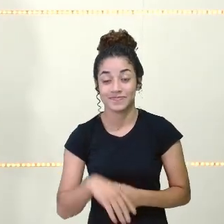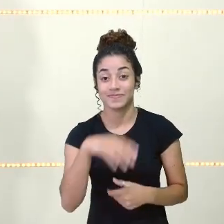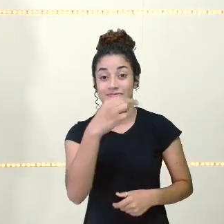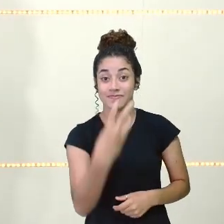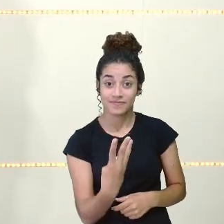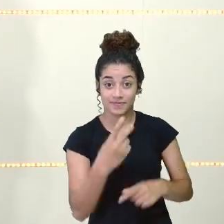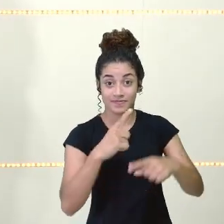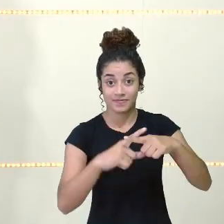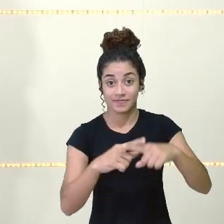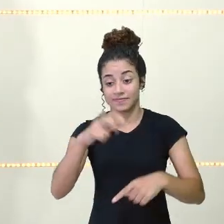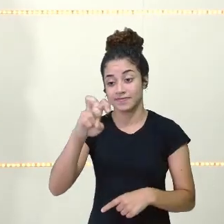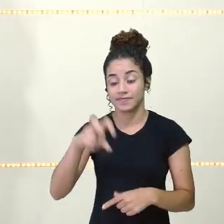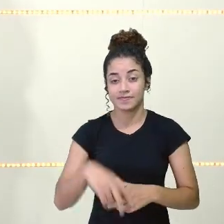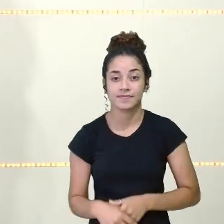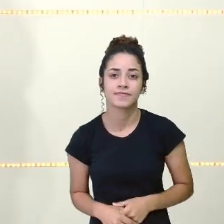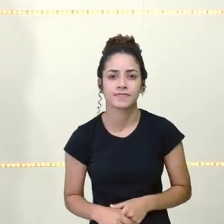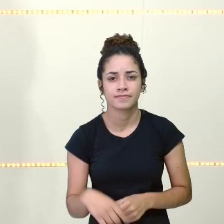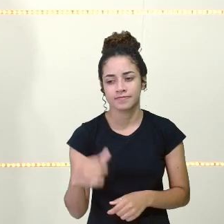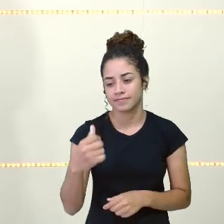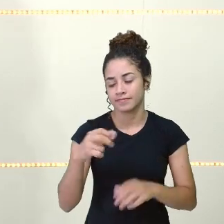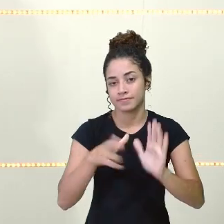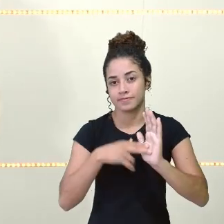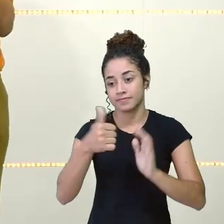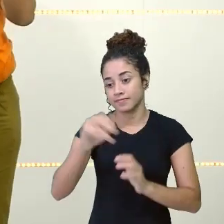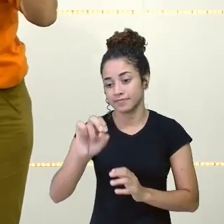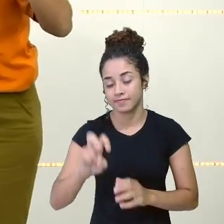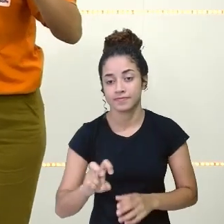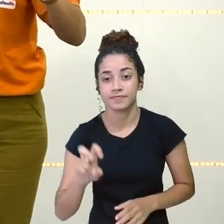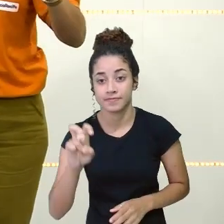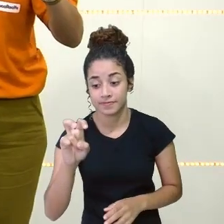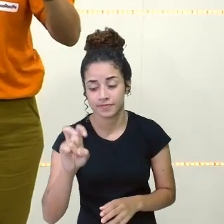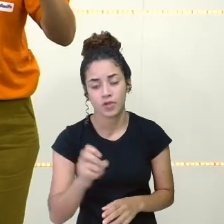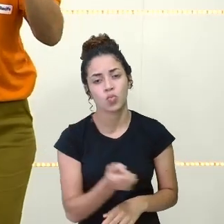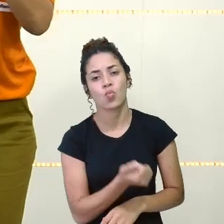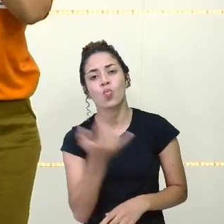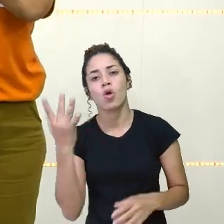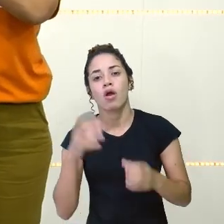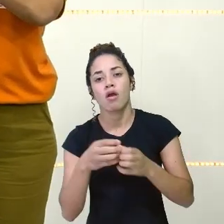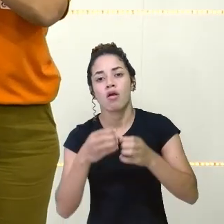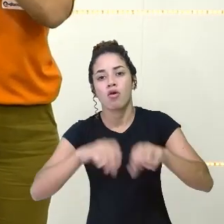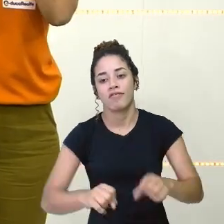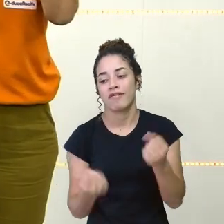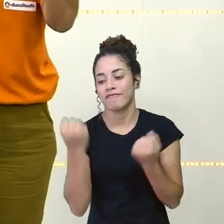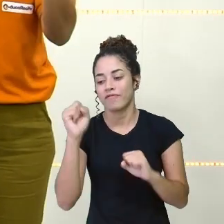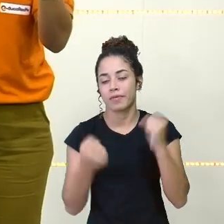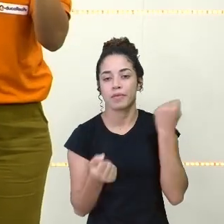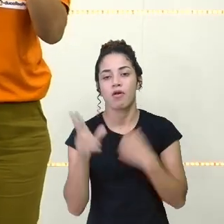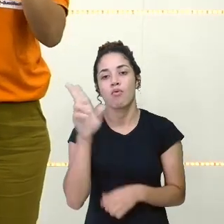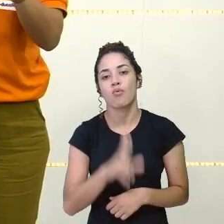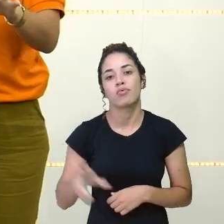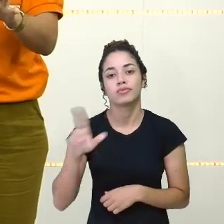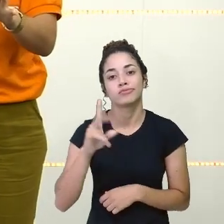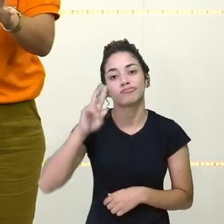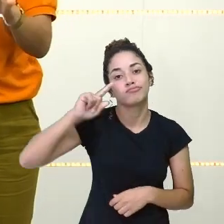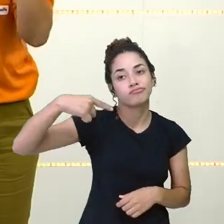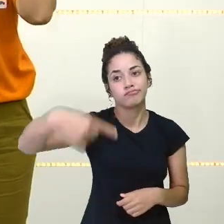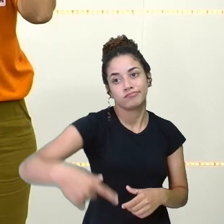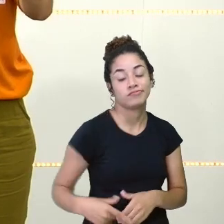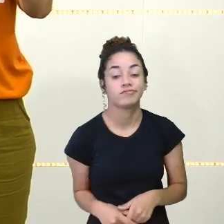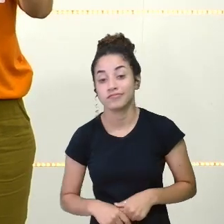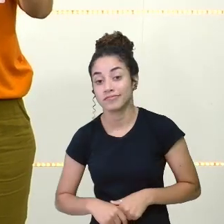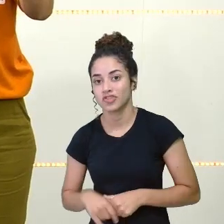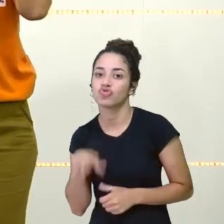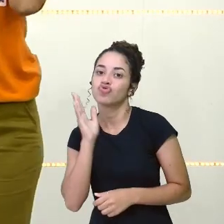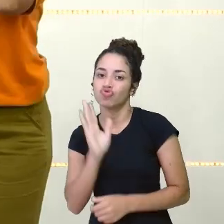3 vezes 5, 15. Quantos ovos essa fábrica utiliza por dia?